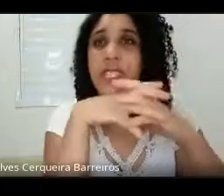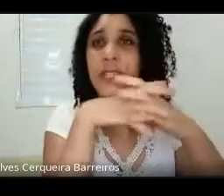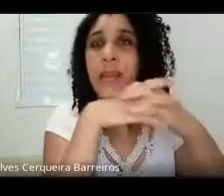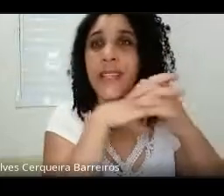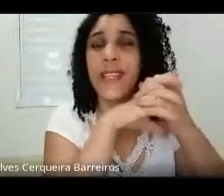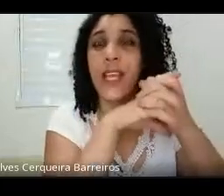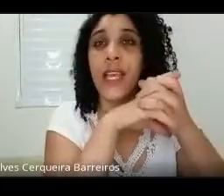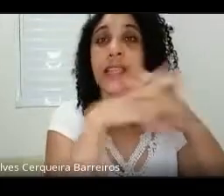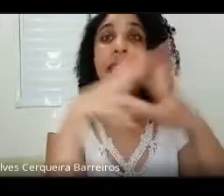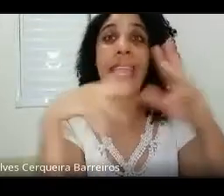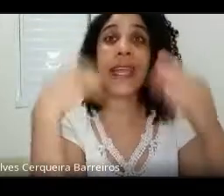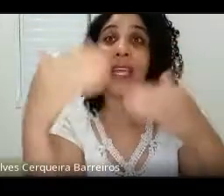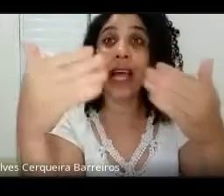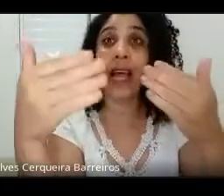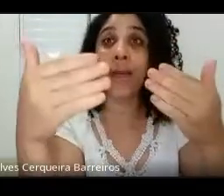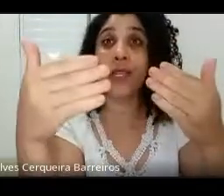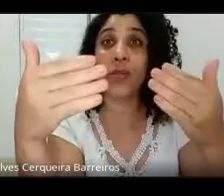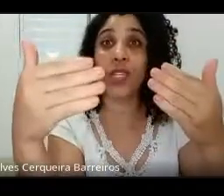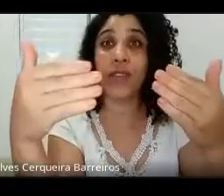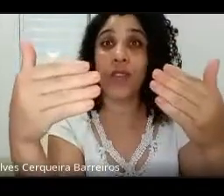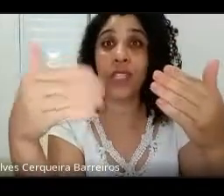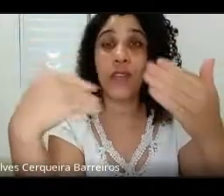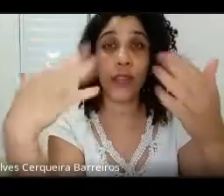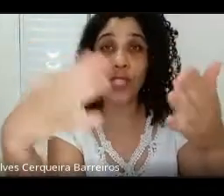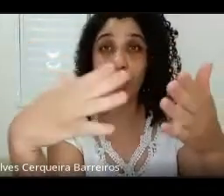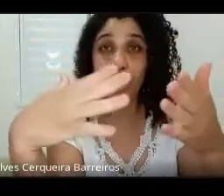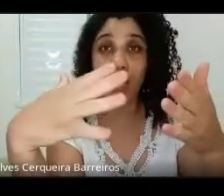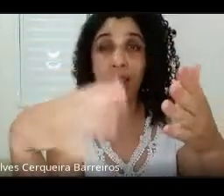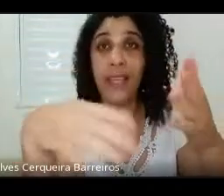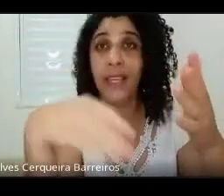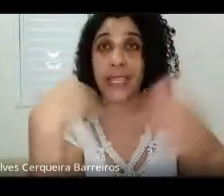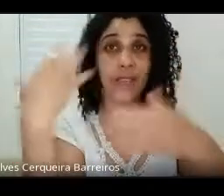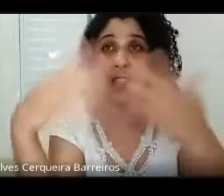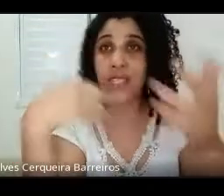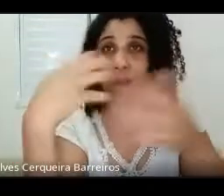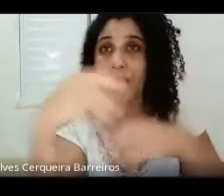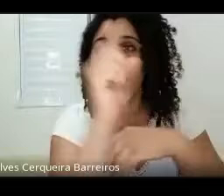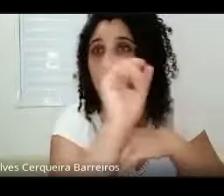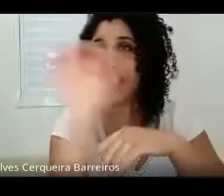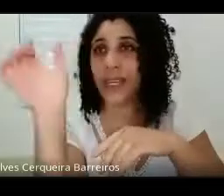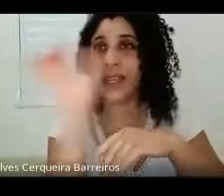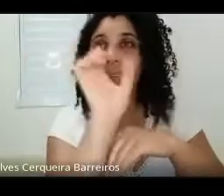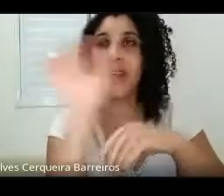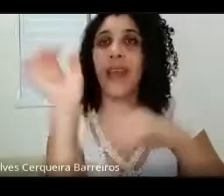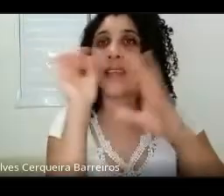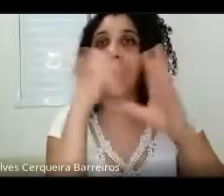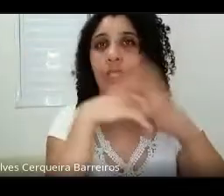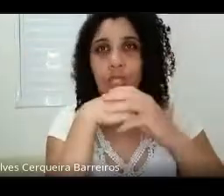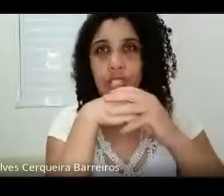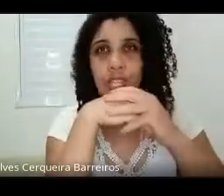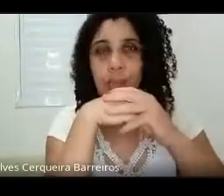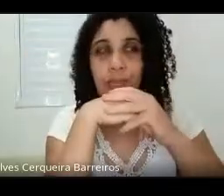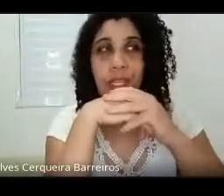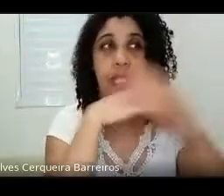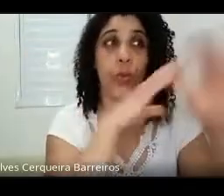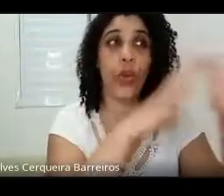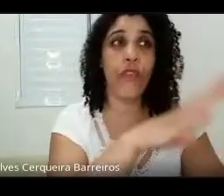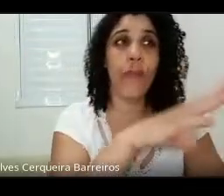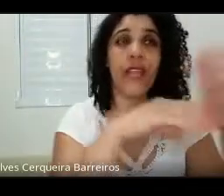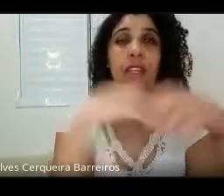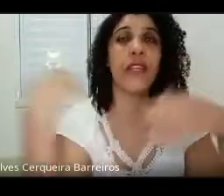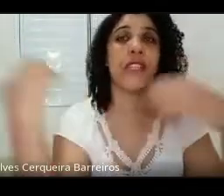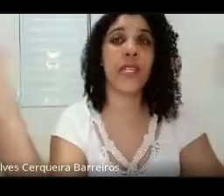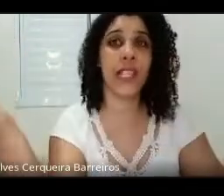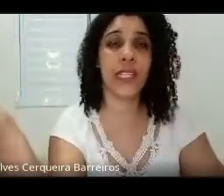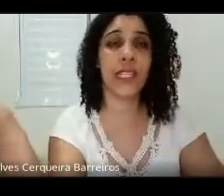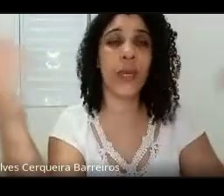não vai conseguir mais, nem a pessoa que está visualizando vai conseguir compreender, e até você vai se perder ali na datilologia. Então, o